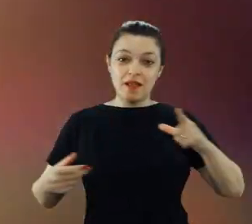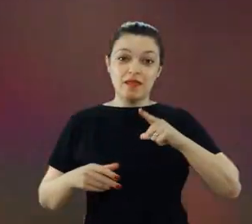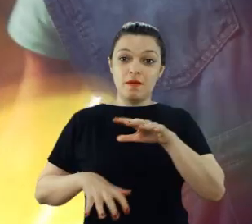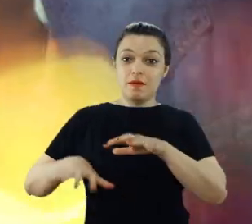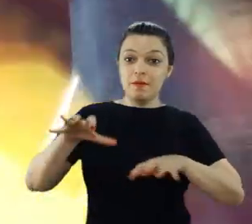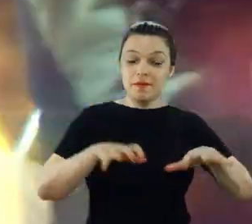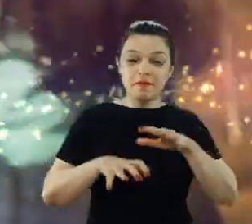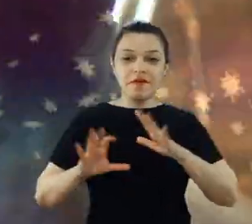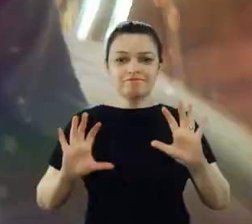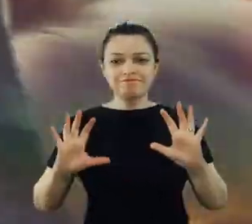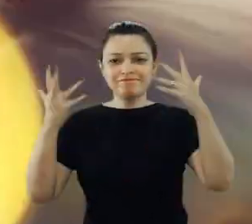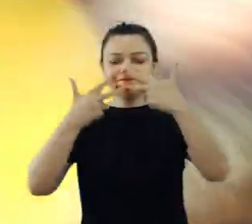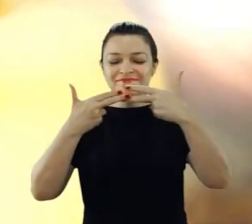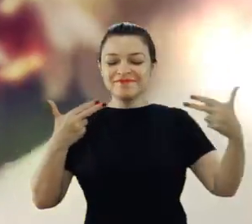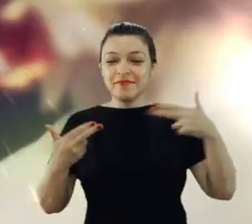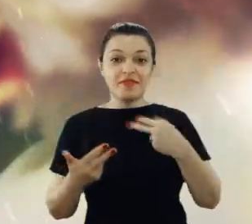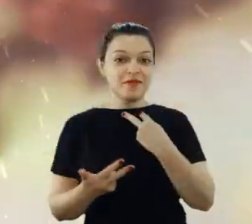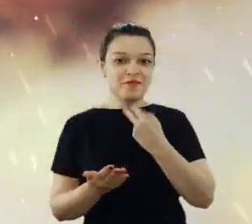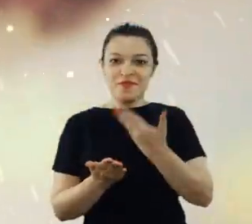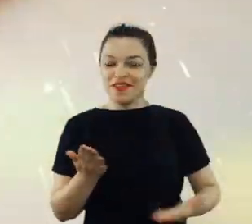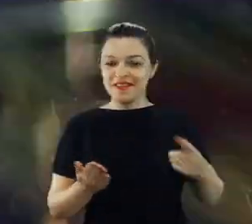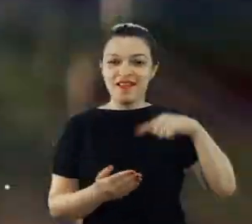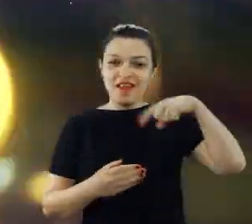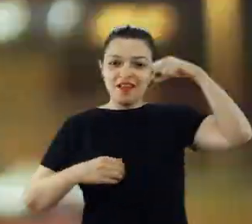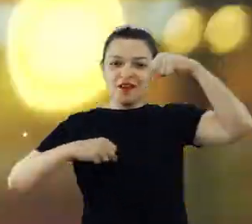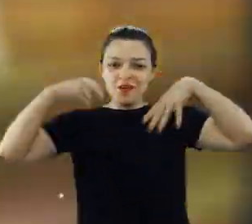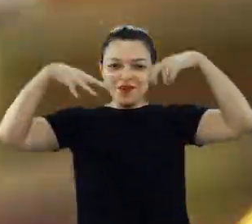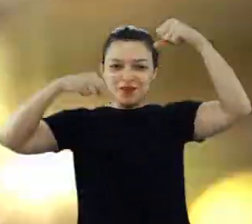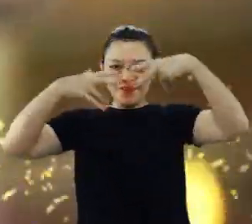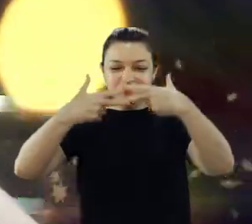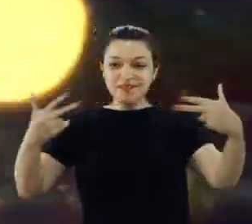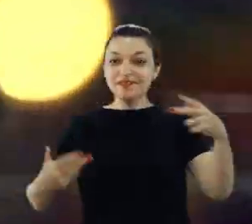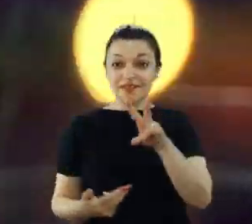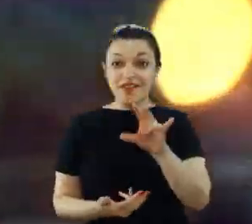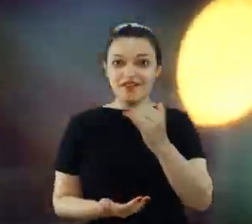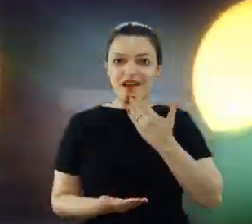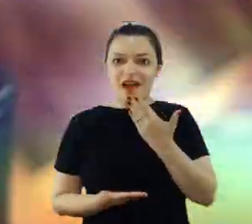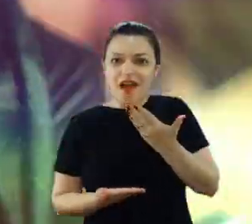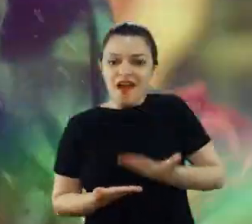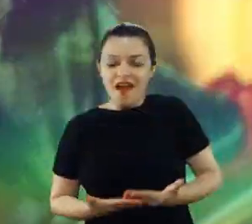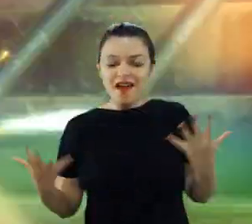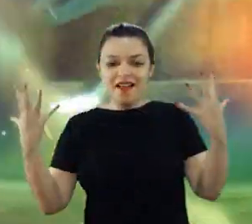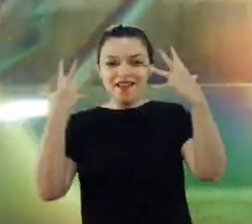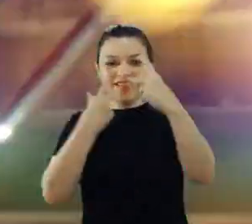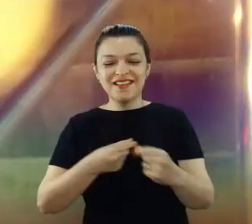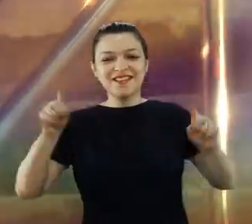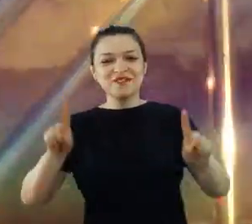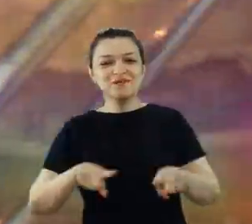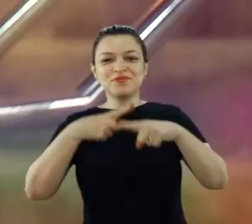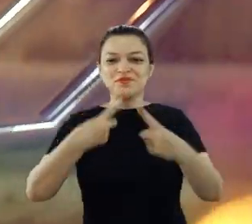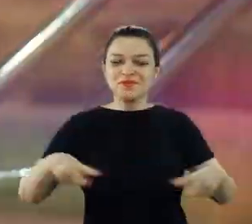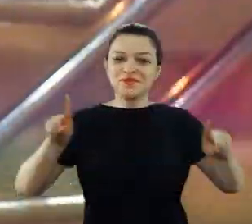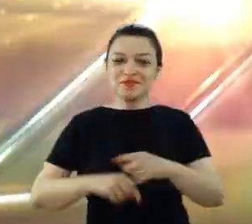Preparei um espetáculo imperdível o iluminare você vai ficar encantada com esse musical de